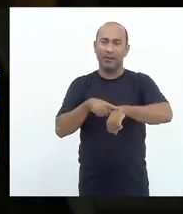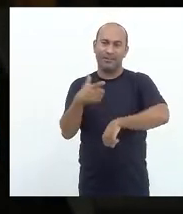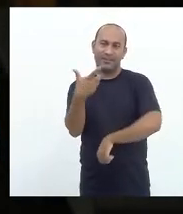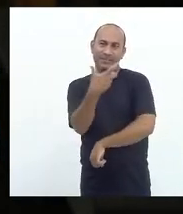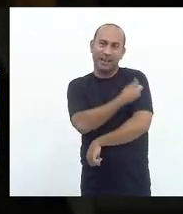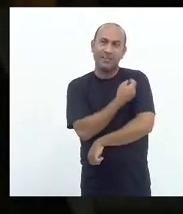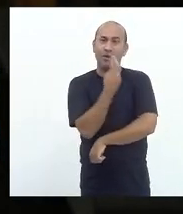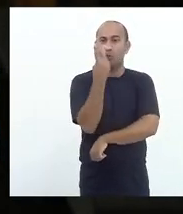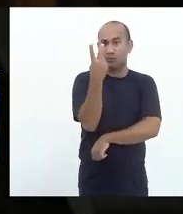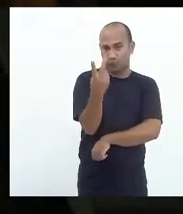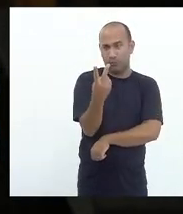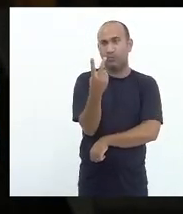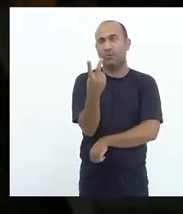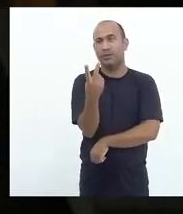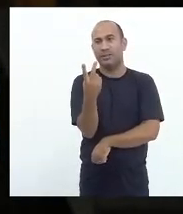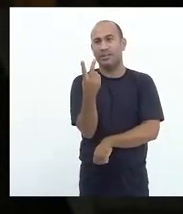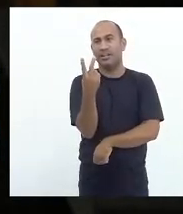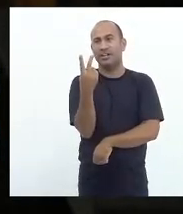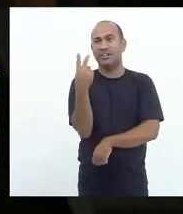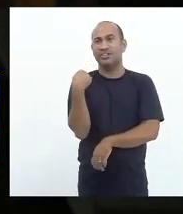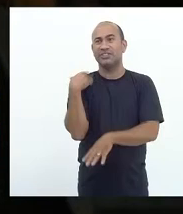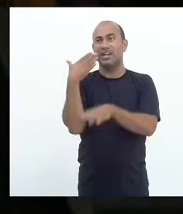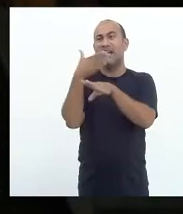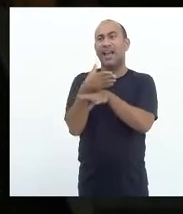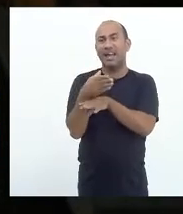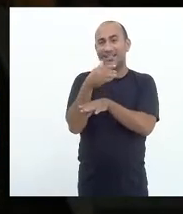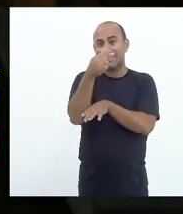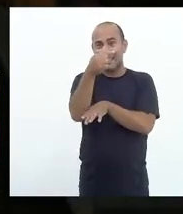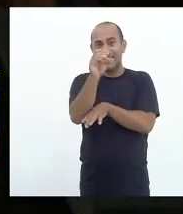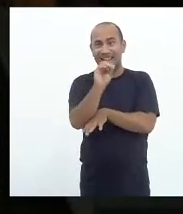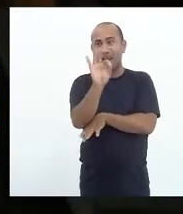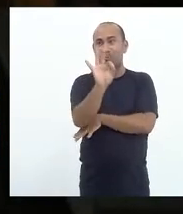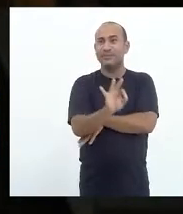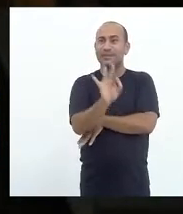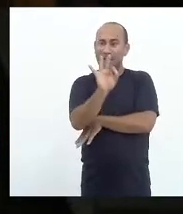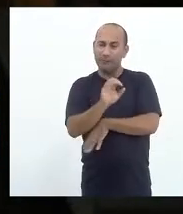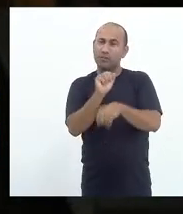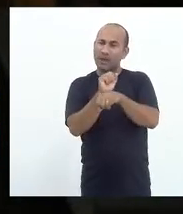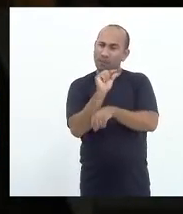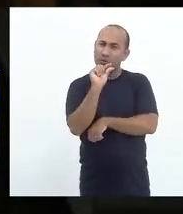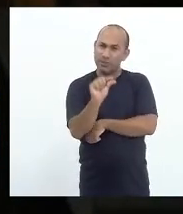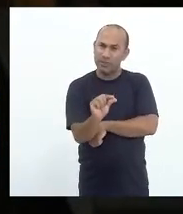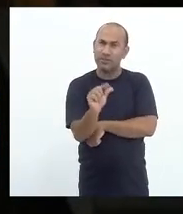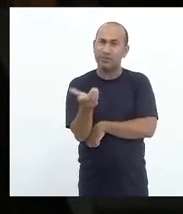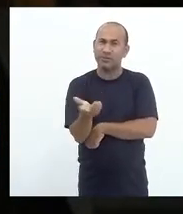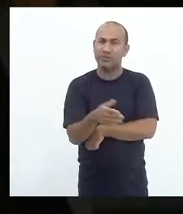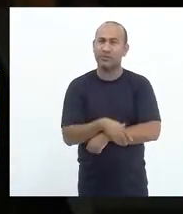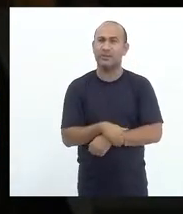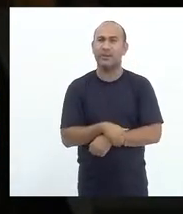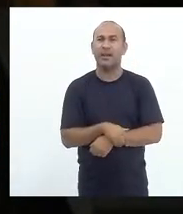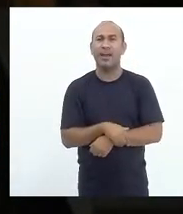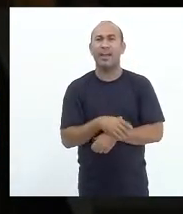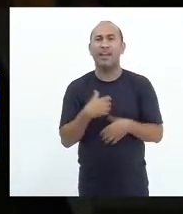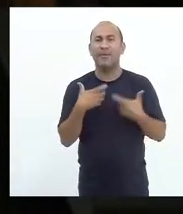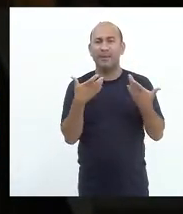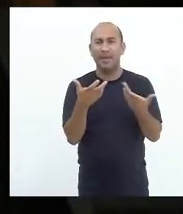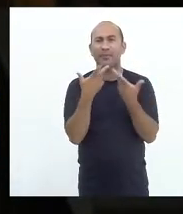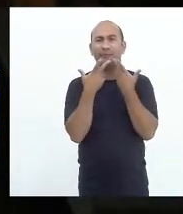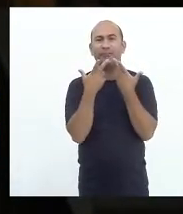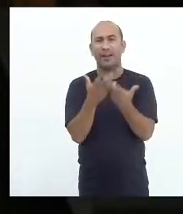doses chegar à casa dos 70%. Vamos dar mais um tempinho. Então, eu queria trazer